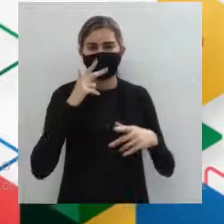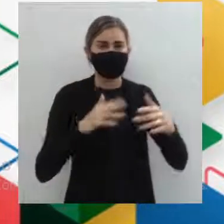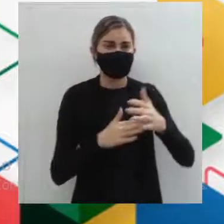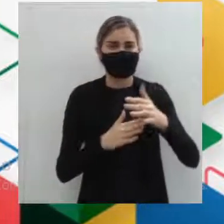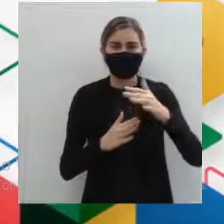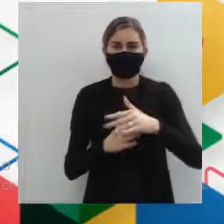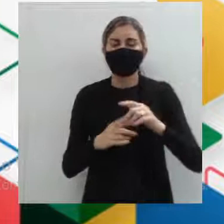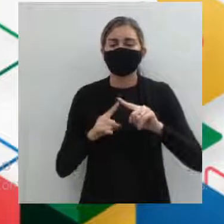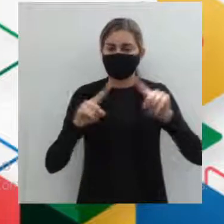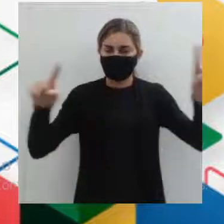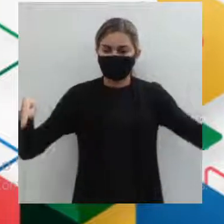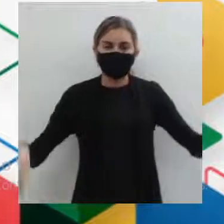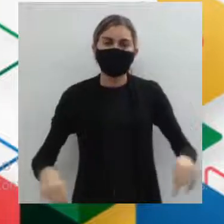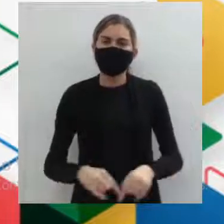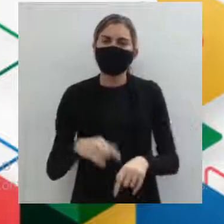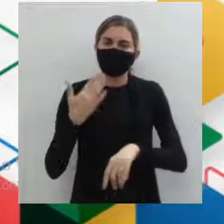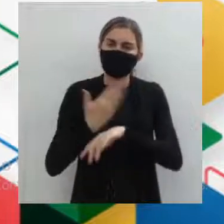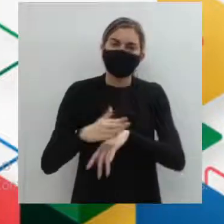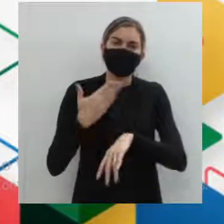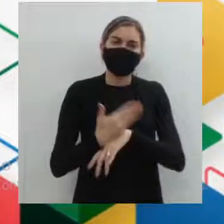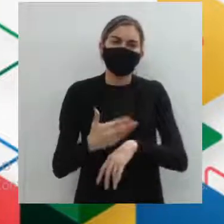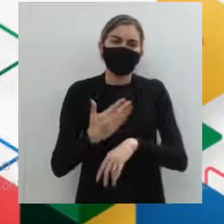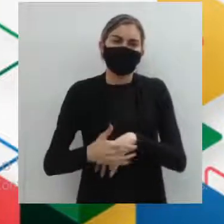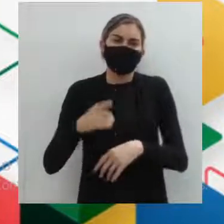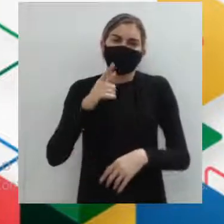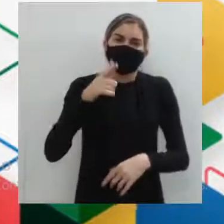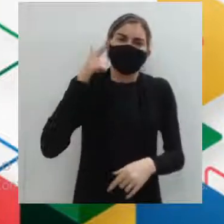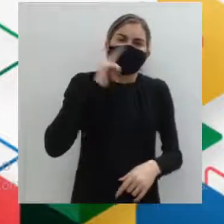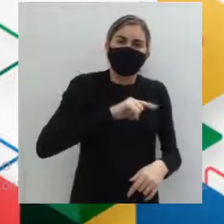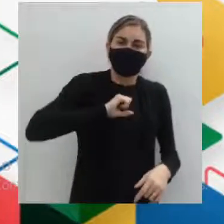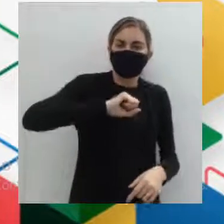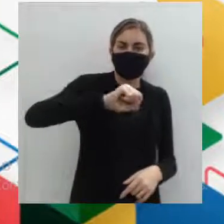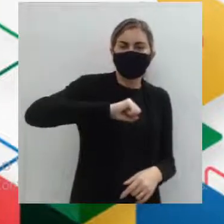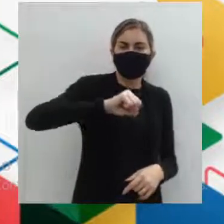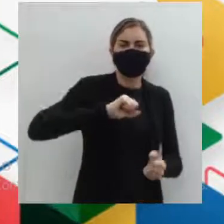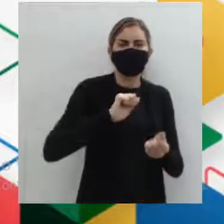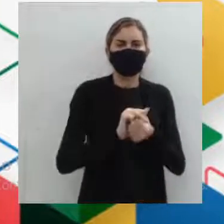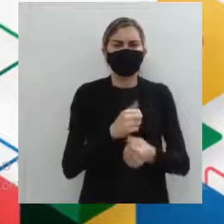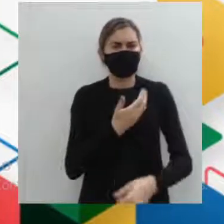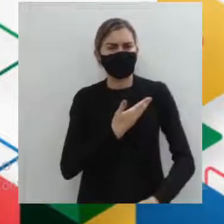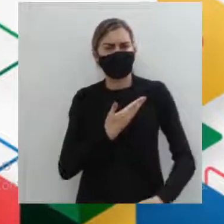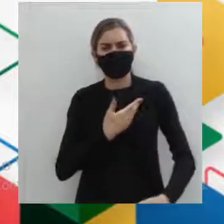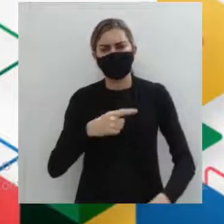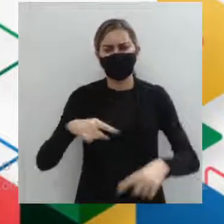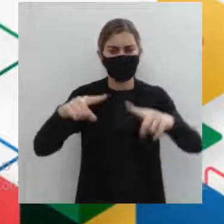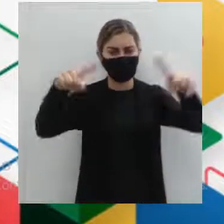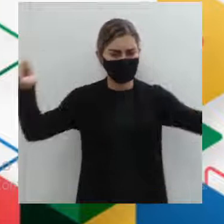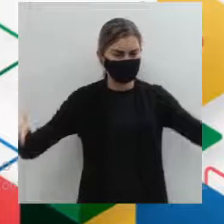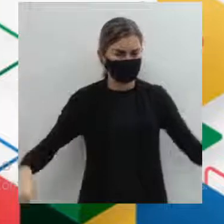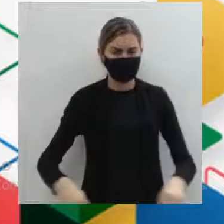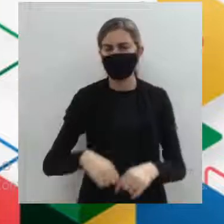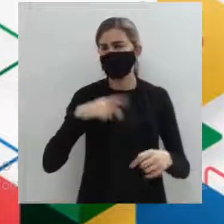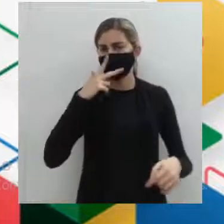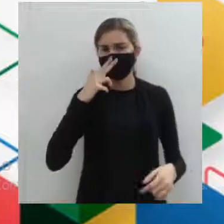limitado, mas é uma questão de disciplina. Você consegue correr junto com seus colegas naquele